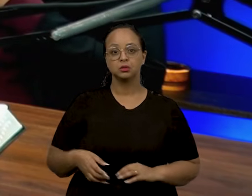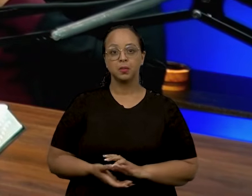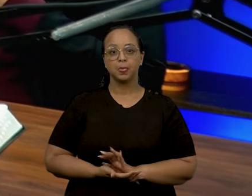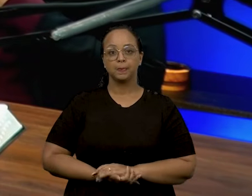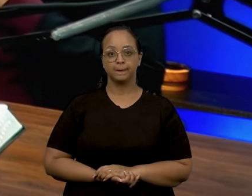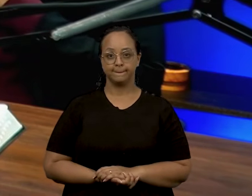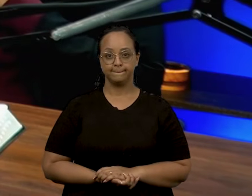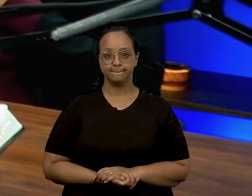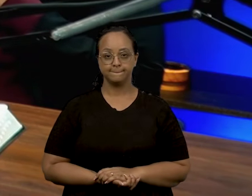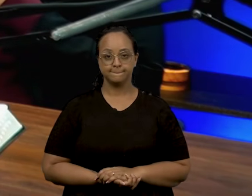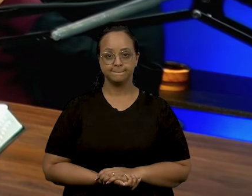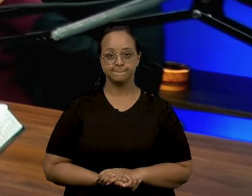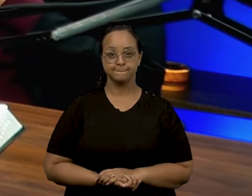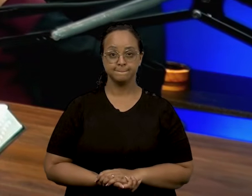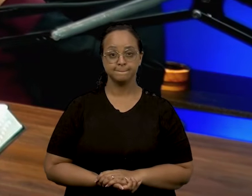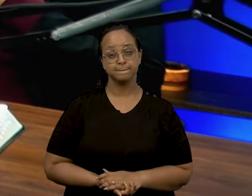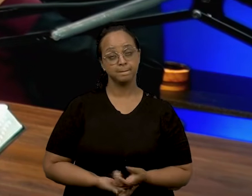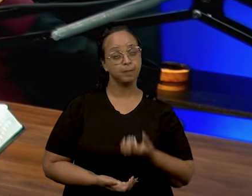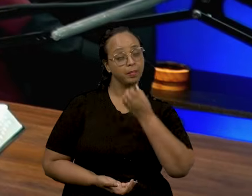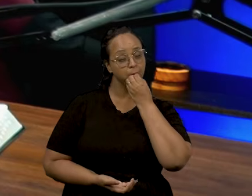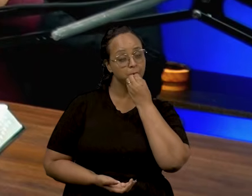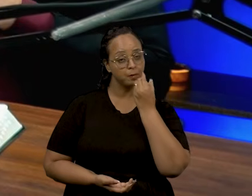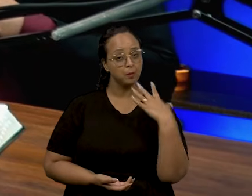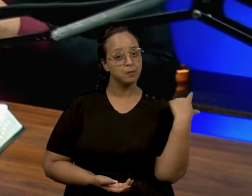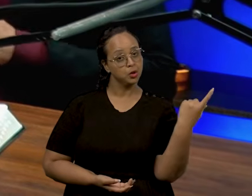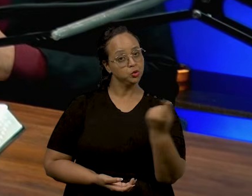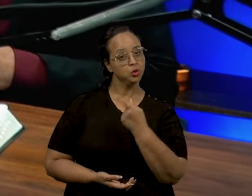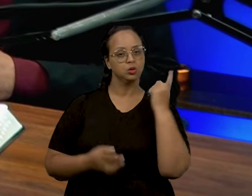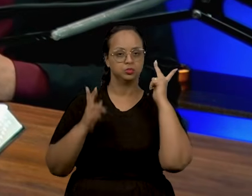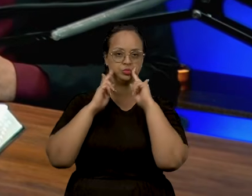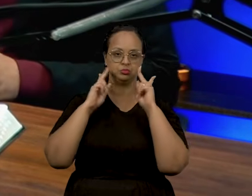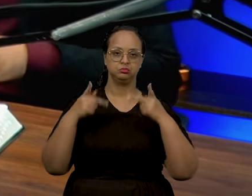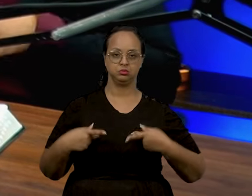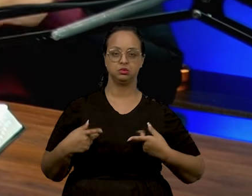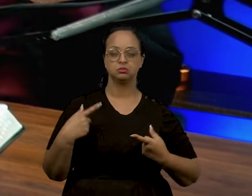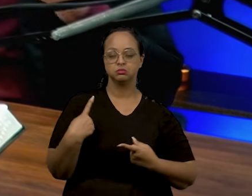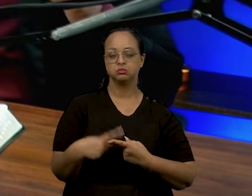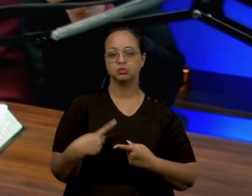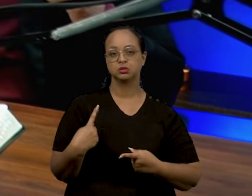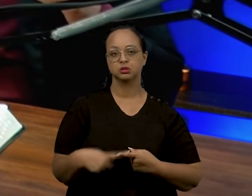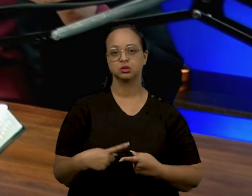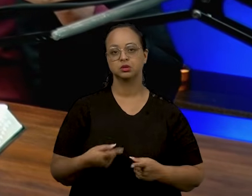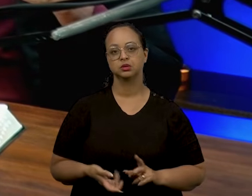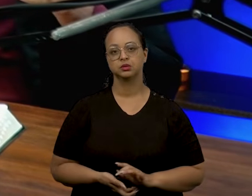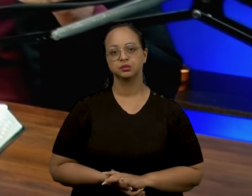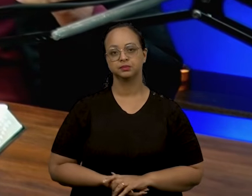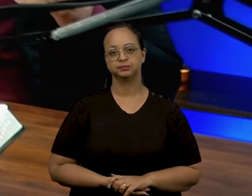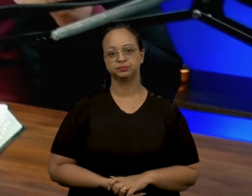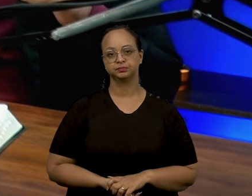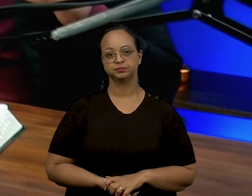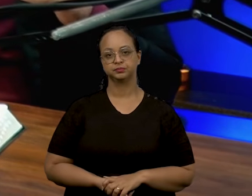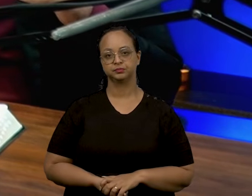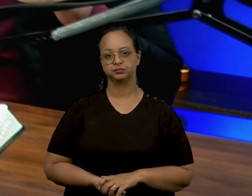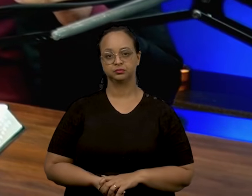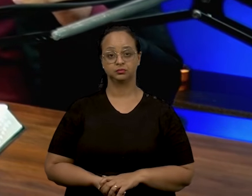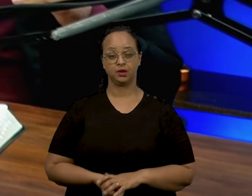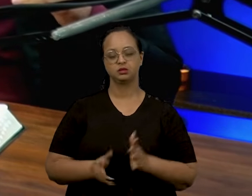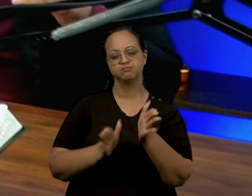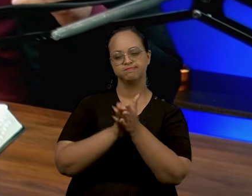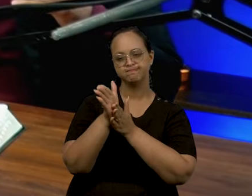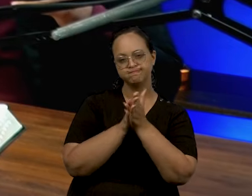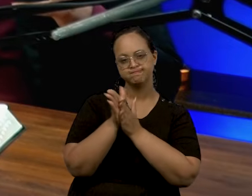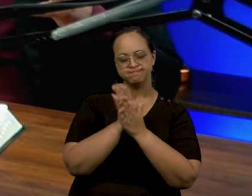homem. Por quê? Porque o acusador ele está aí. Só que nós